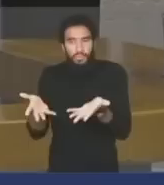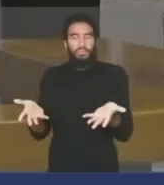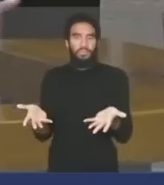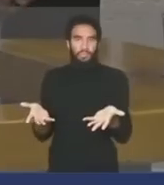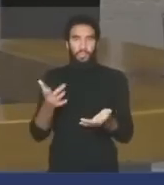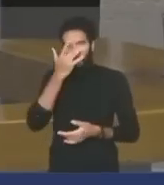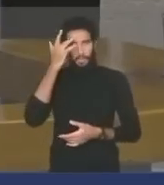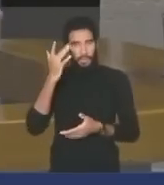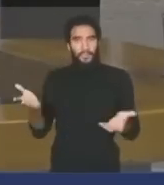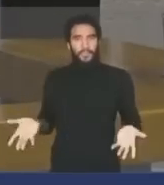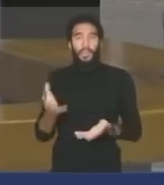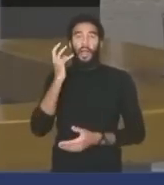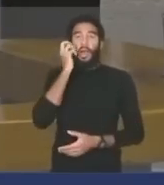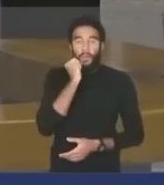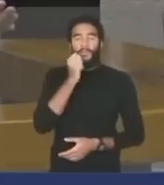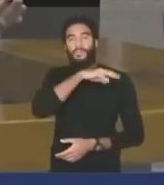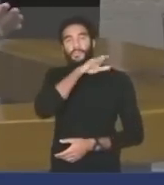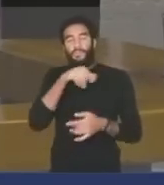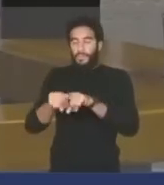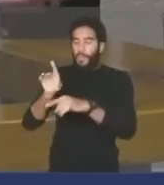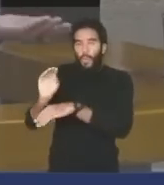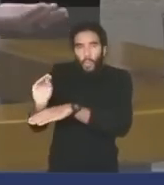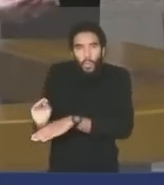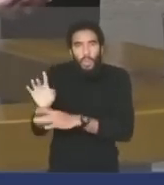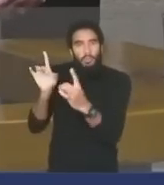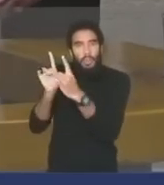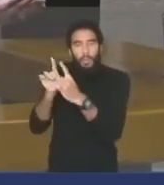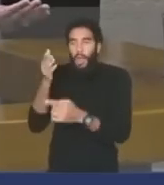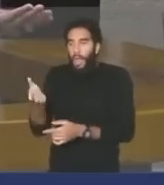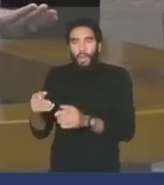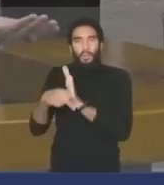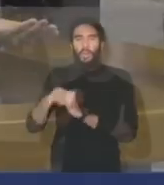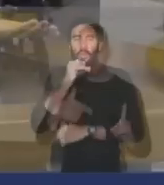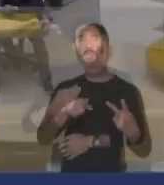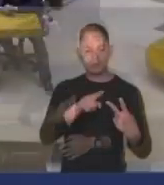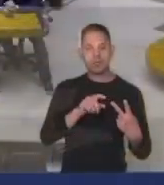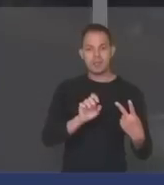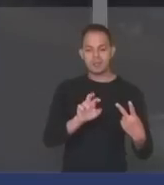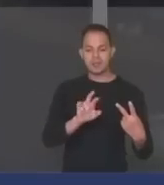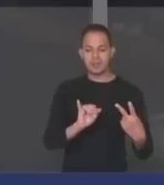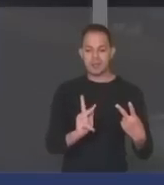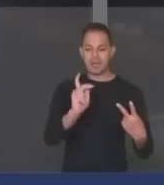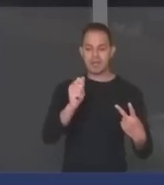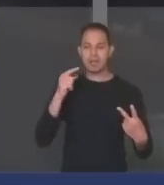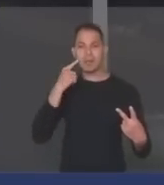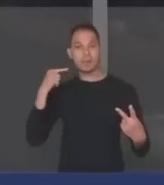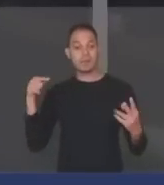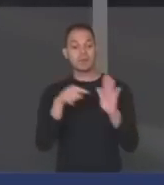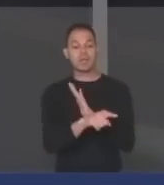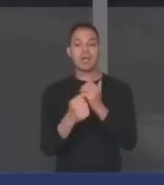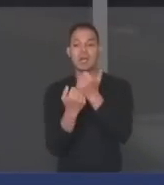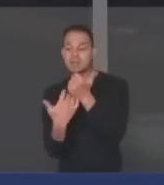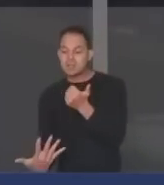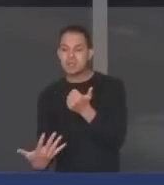o estímulo para que se adotem animais e que se cuidem dos animais como parte de uma trama de vida que tem que ser respeitada. Se a minha assessoria for agora no gabinete